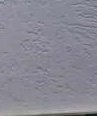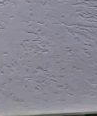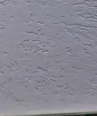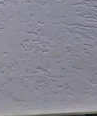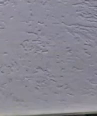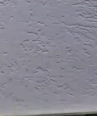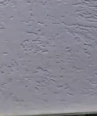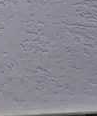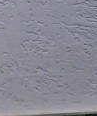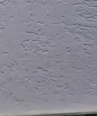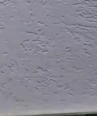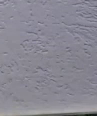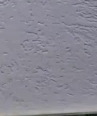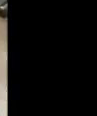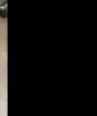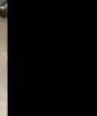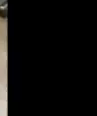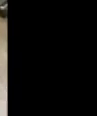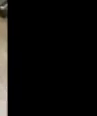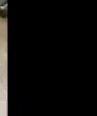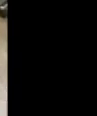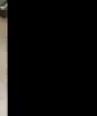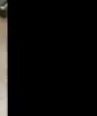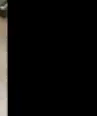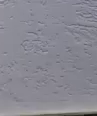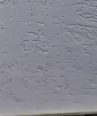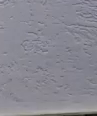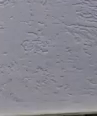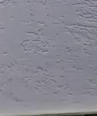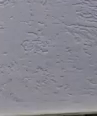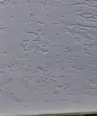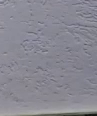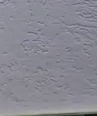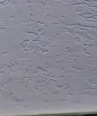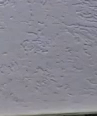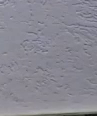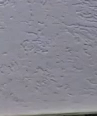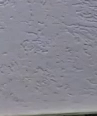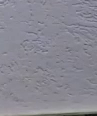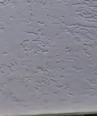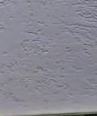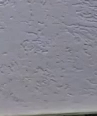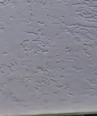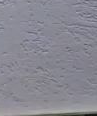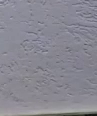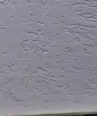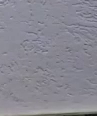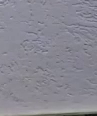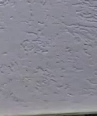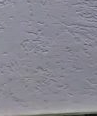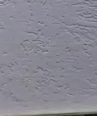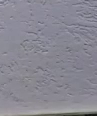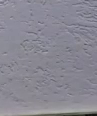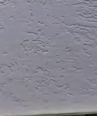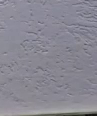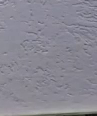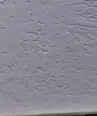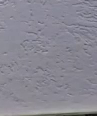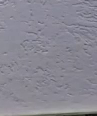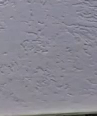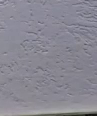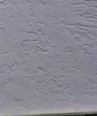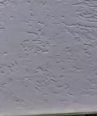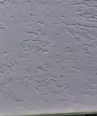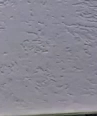pessoas negras do Brasil. E a Faculdade Zumbi dos Palmares se colocou à disposição, não só do intensivo, mas